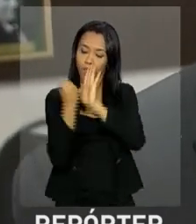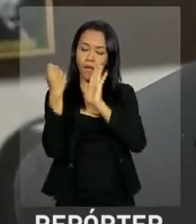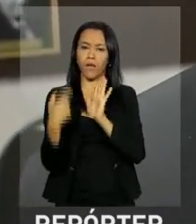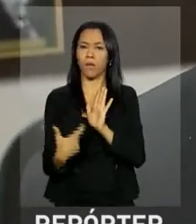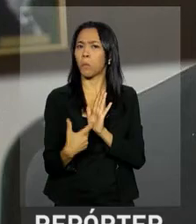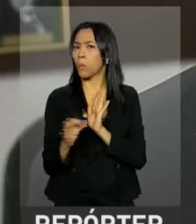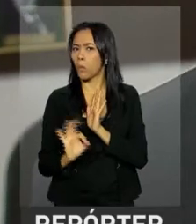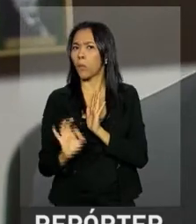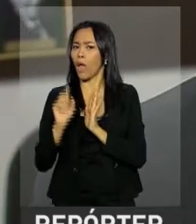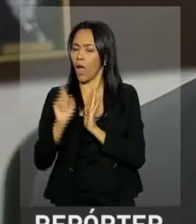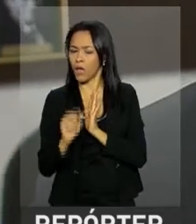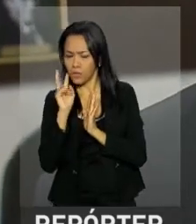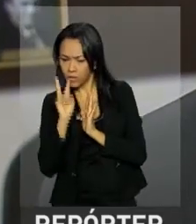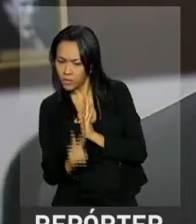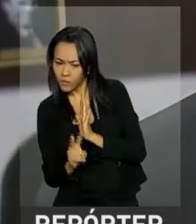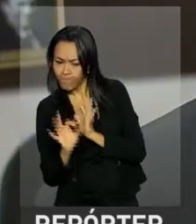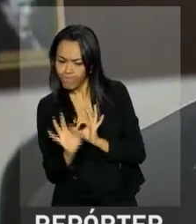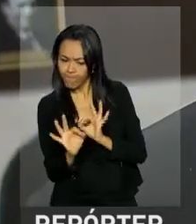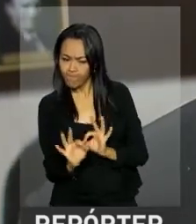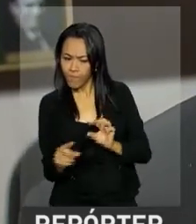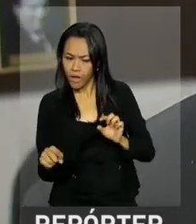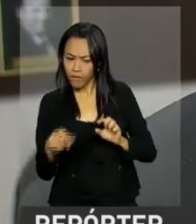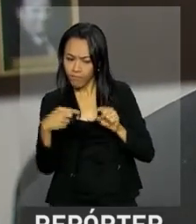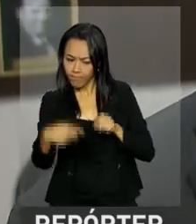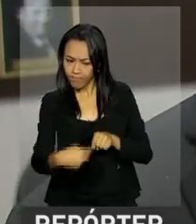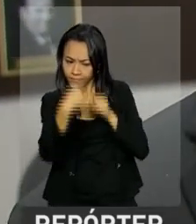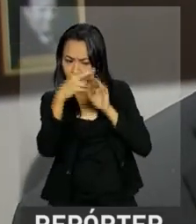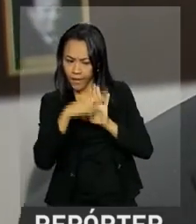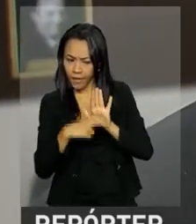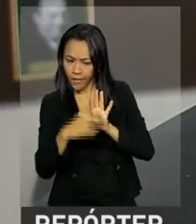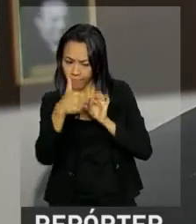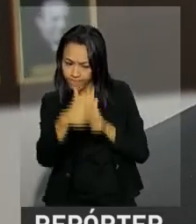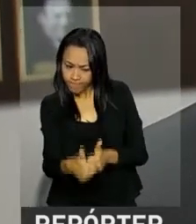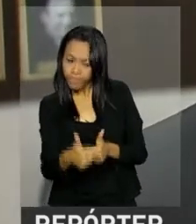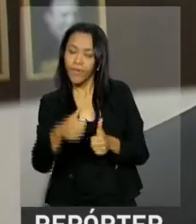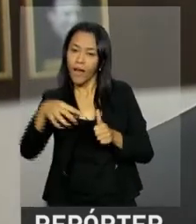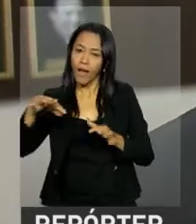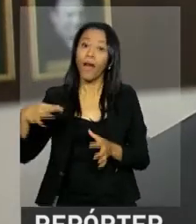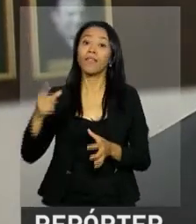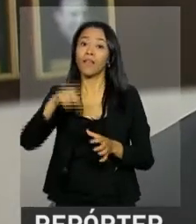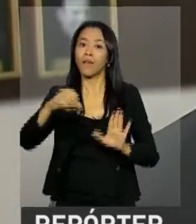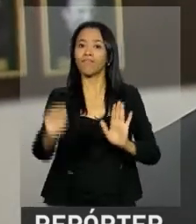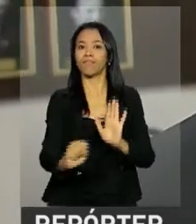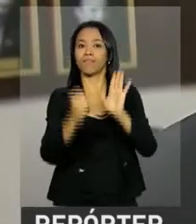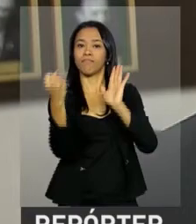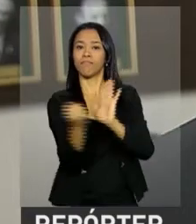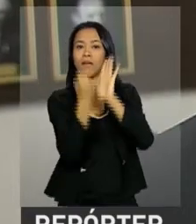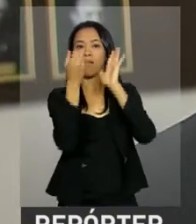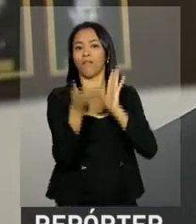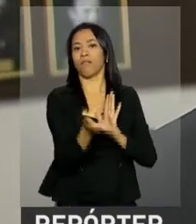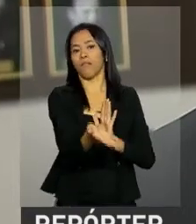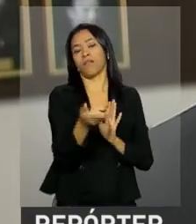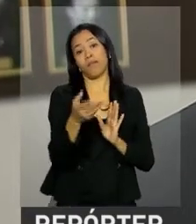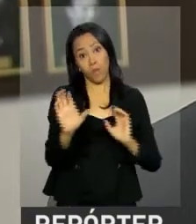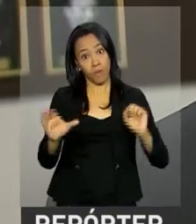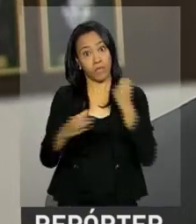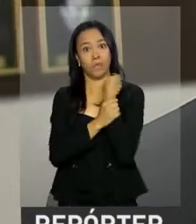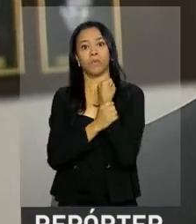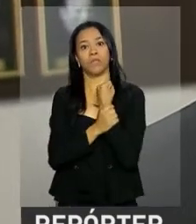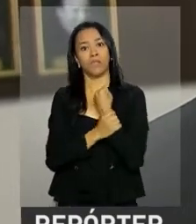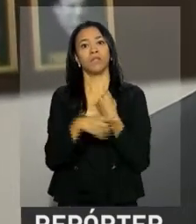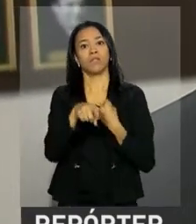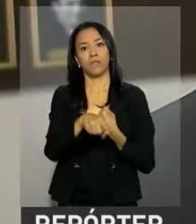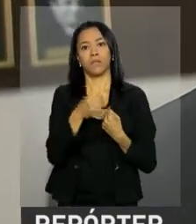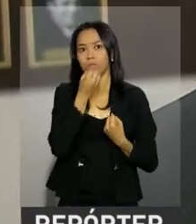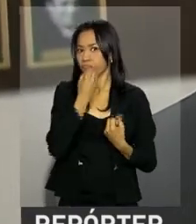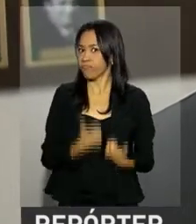aferição se esses processos estão sendo conduzidos de forma correta, o que é uma garantia tanto para o produtor, mas especialmente para o consumidor. Então a gente